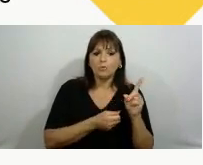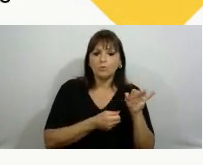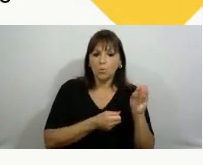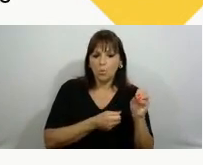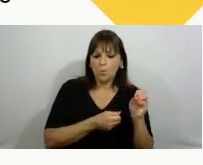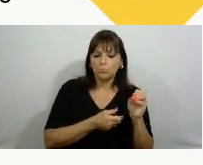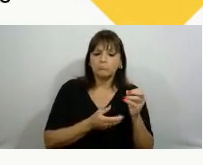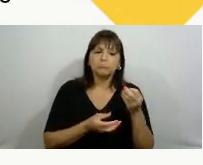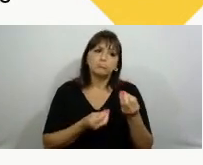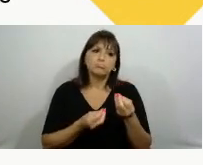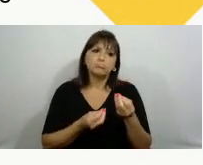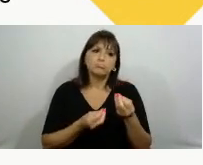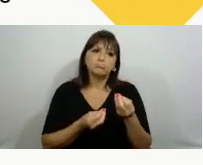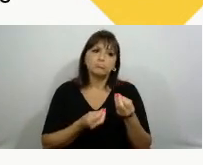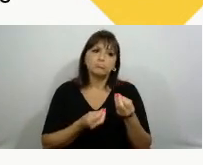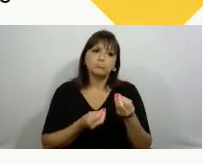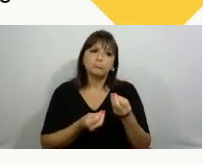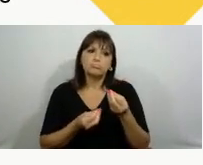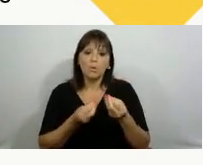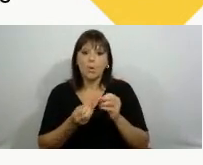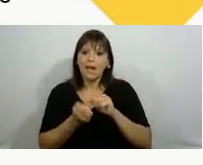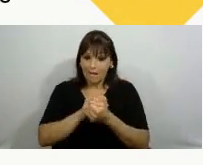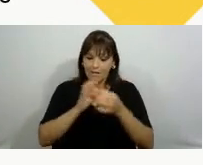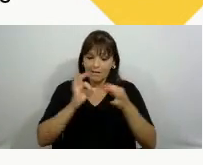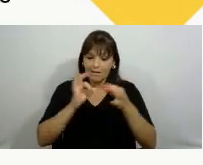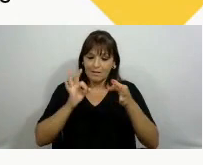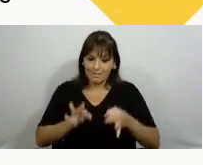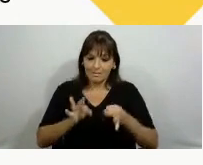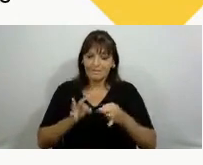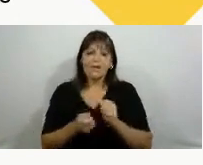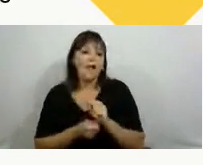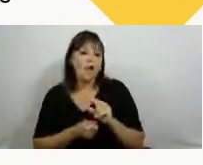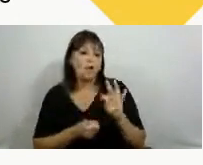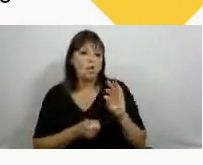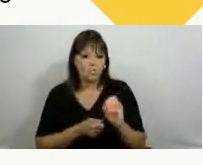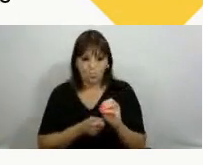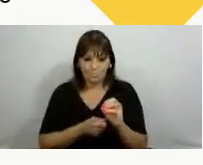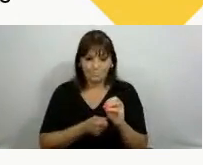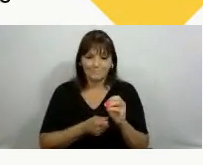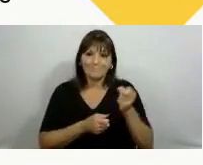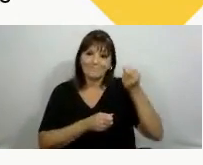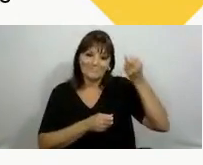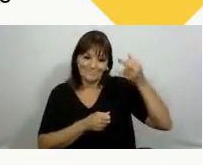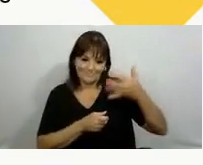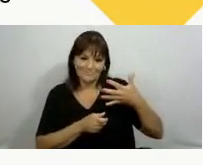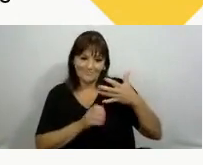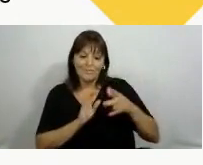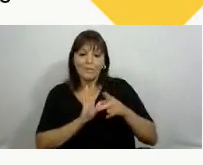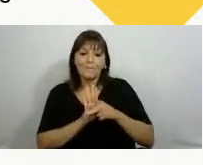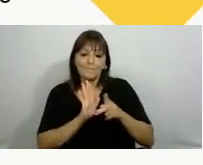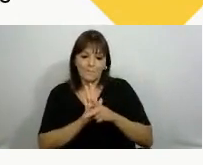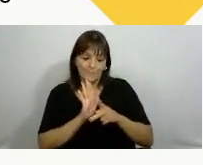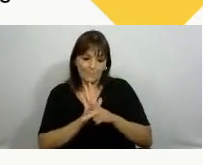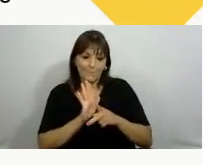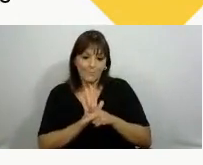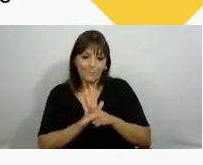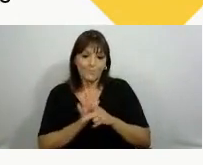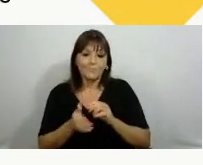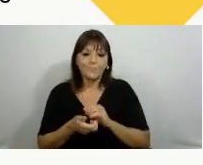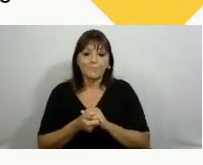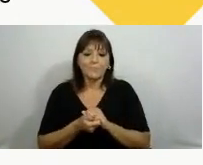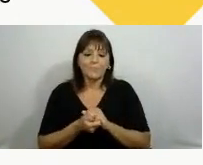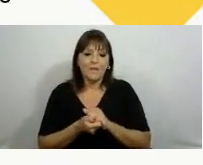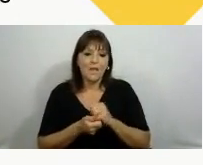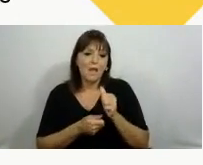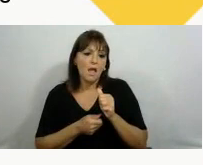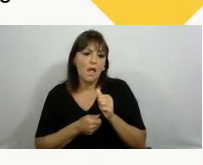adequado, tecnicamente, é a gente falar audiodescrição, ainda que esteja descrevendo a si próprio. Então, a autodescrição acaba